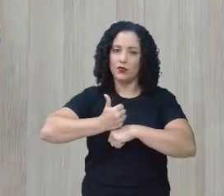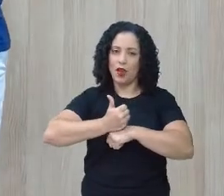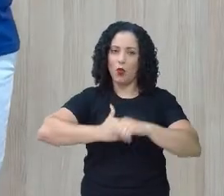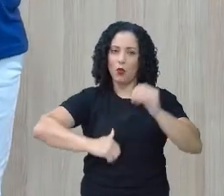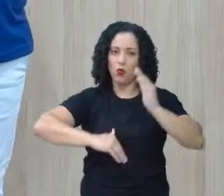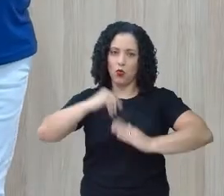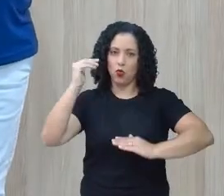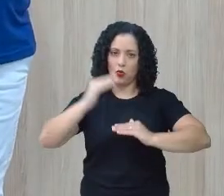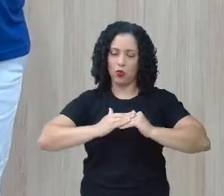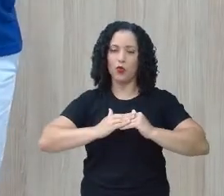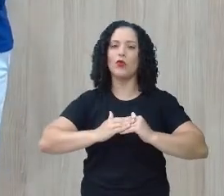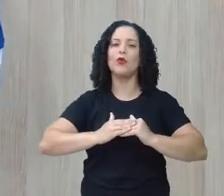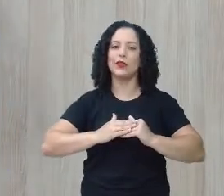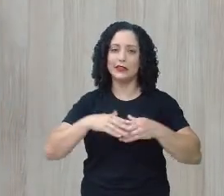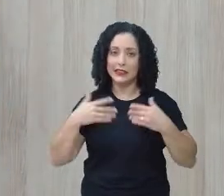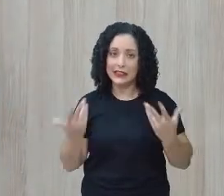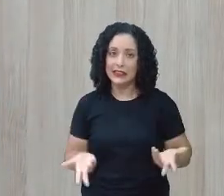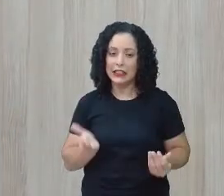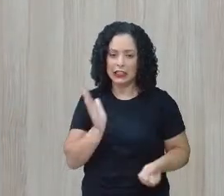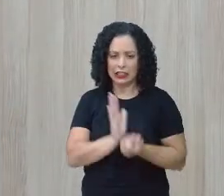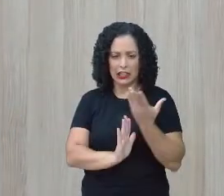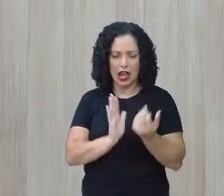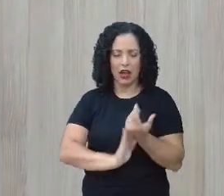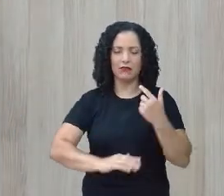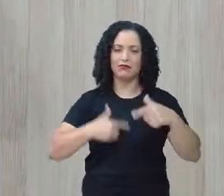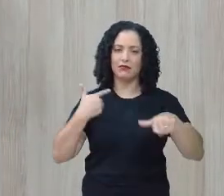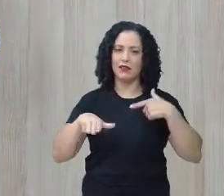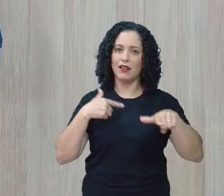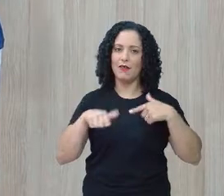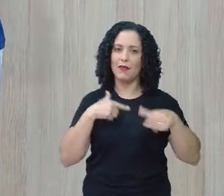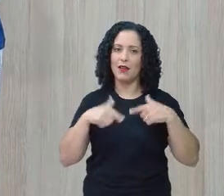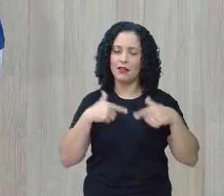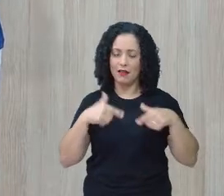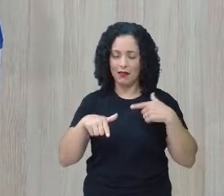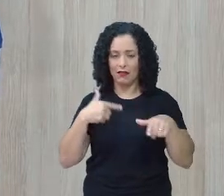que é o cartógrafo, que ele trabalha com essa